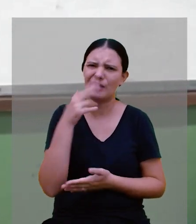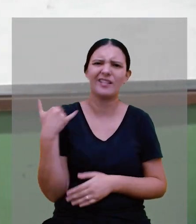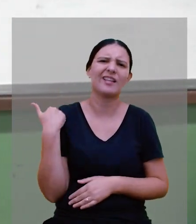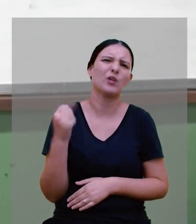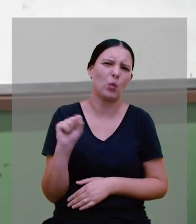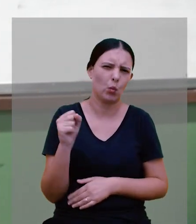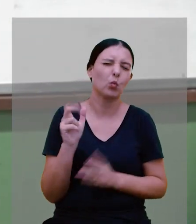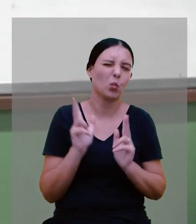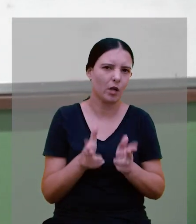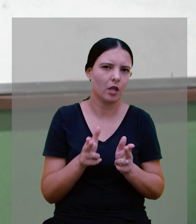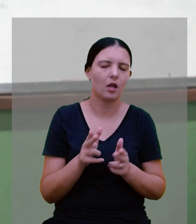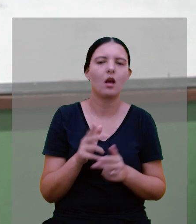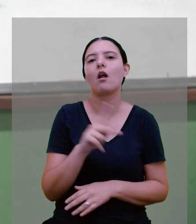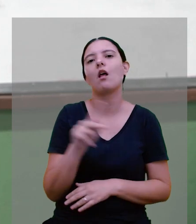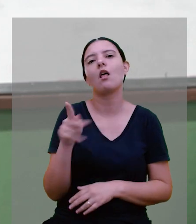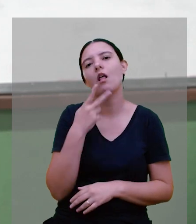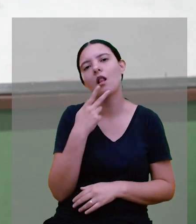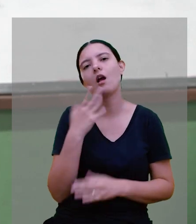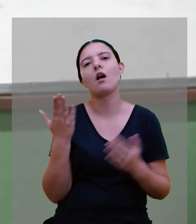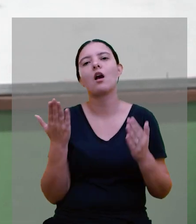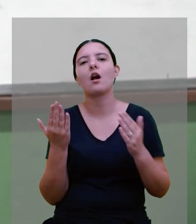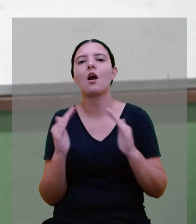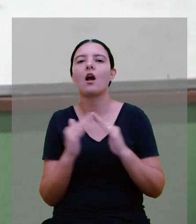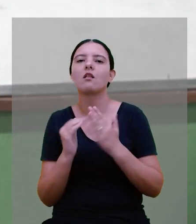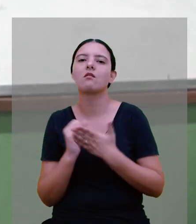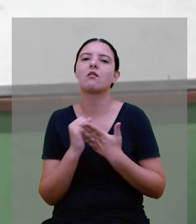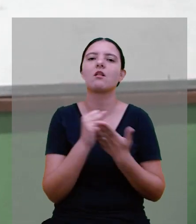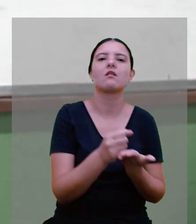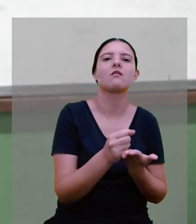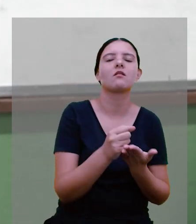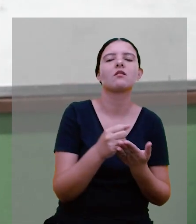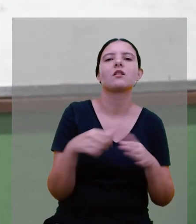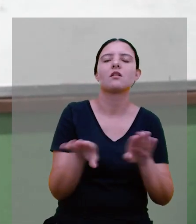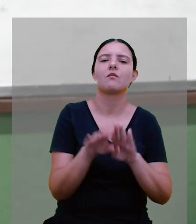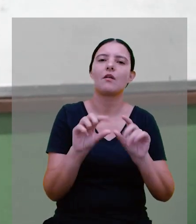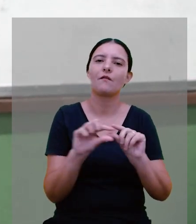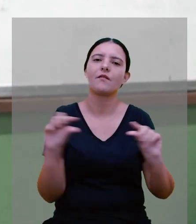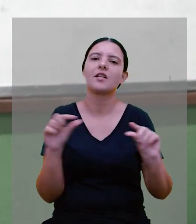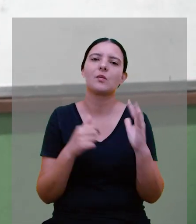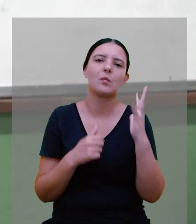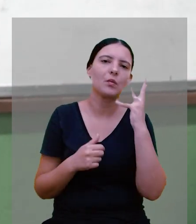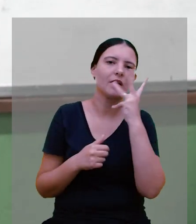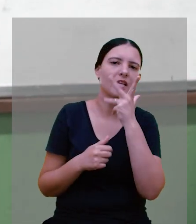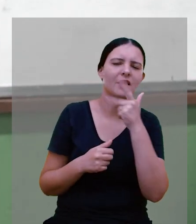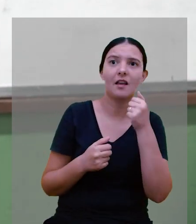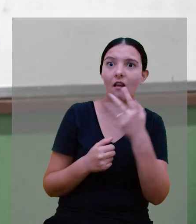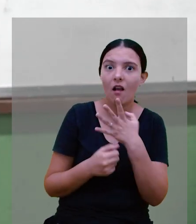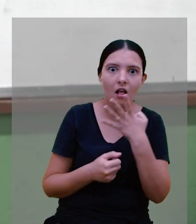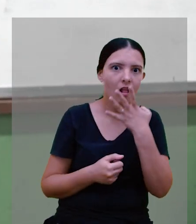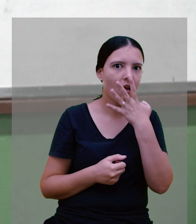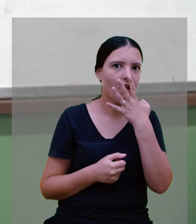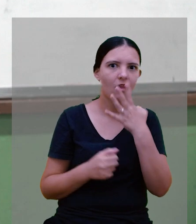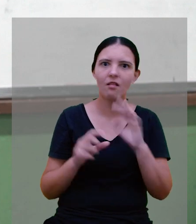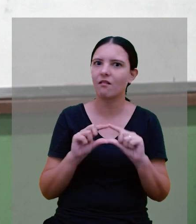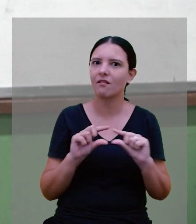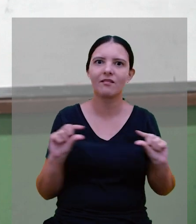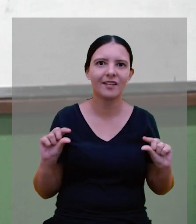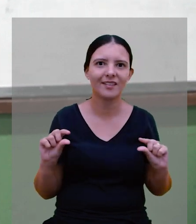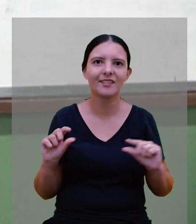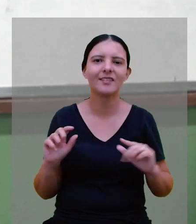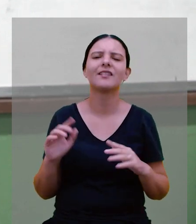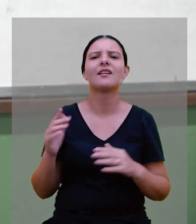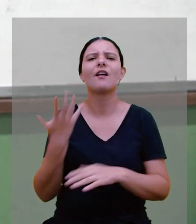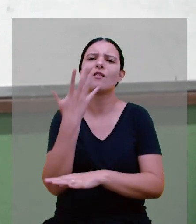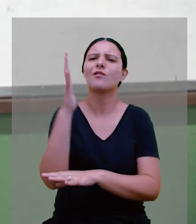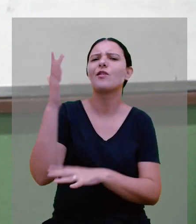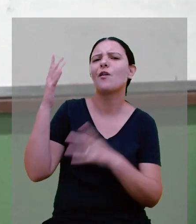anos mesmo. E aí a professora falou, vocês vão levar o livro para casa e achar frases bonitas. E eu fiquei encantada com essa frase. Né? No